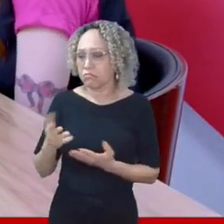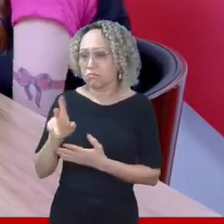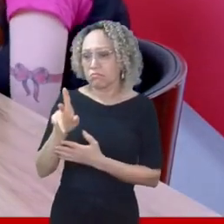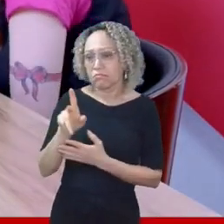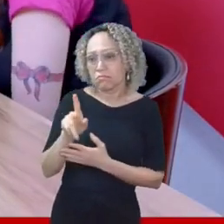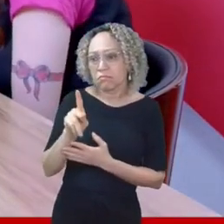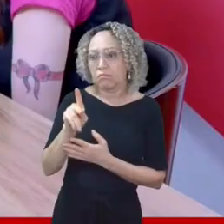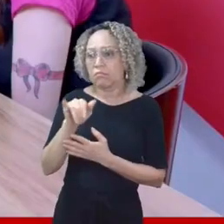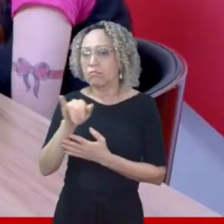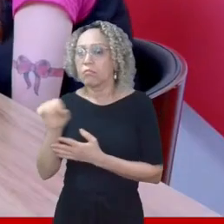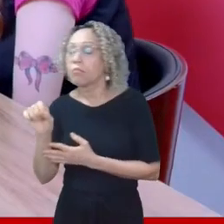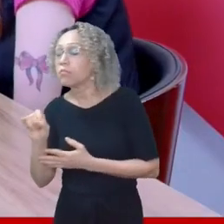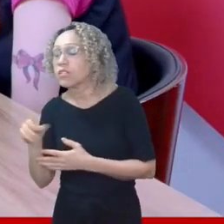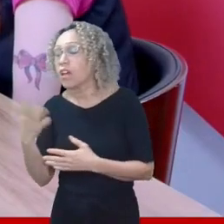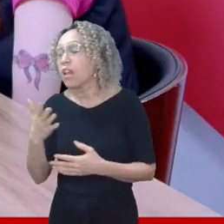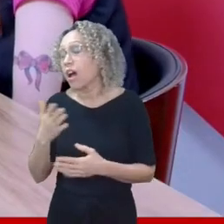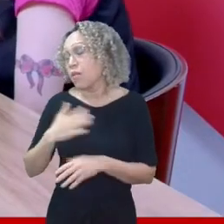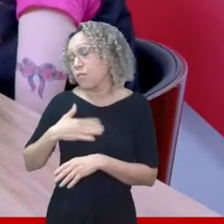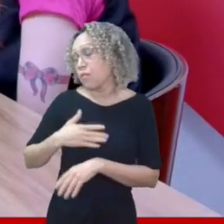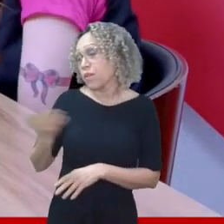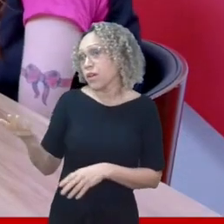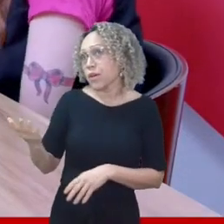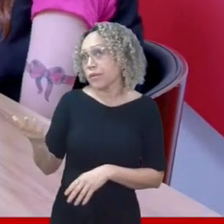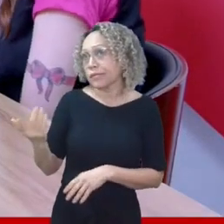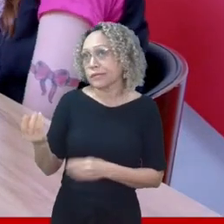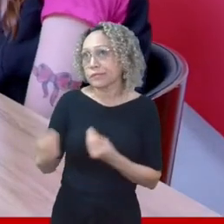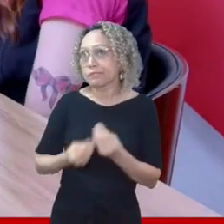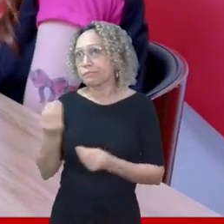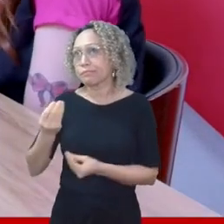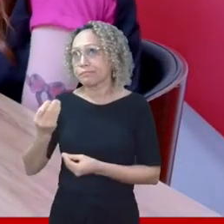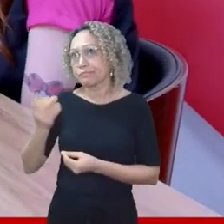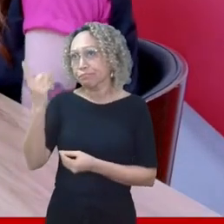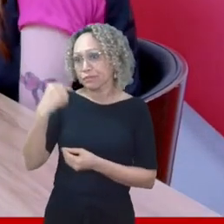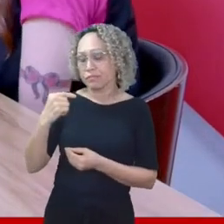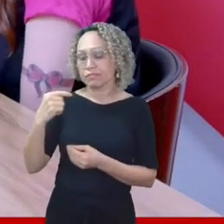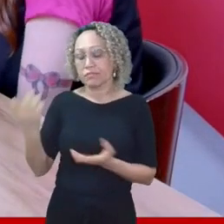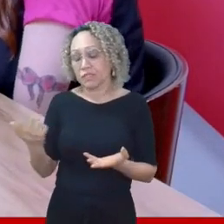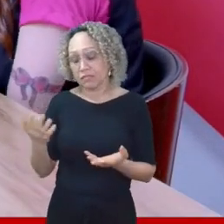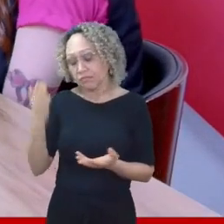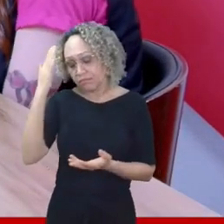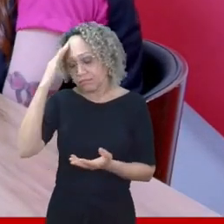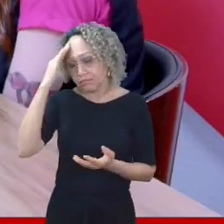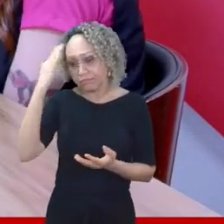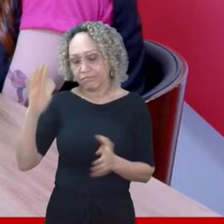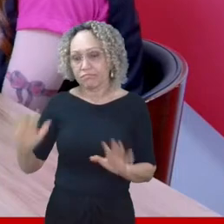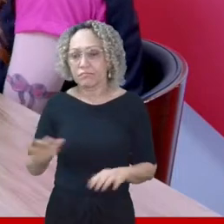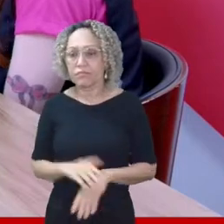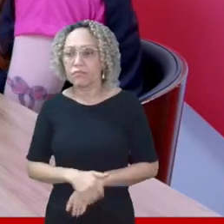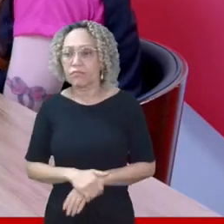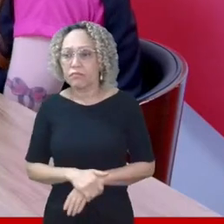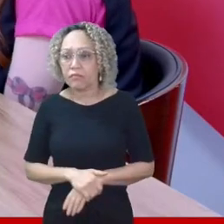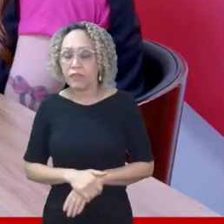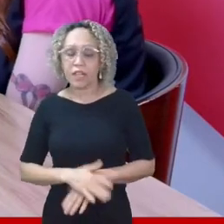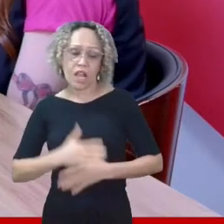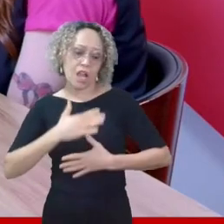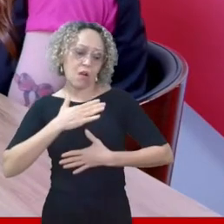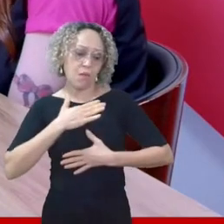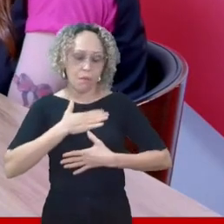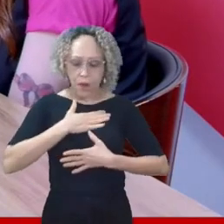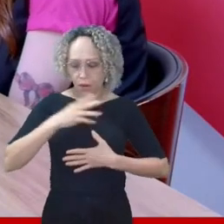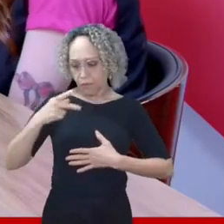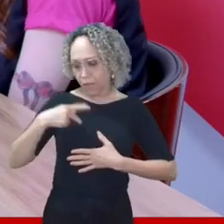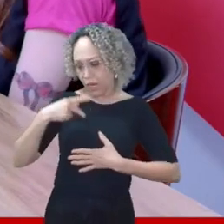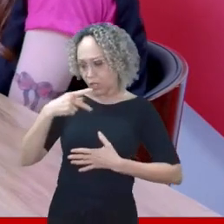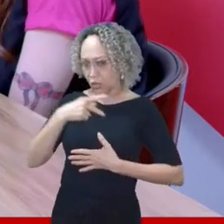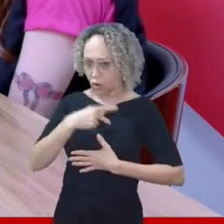óbvio tem que ser falado. É cada coisa que a gente vê que a galera... O óbvio precisa ser falado. Mas o meu pastor disse,